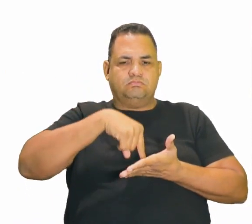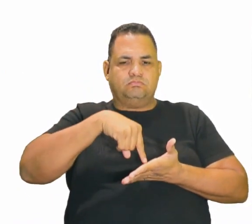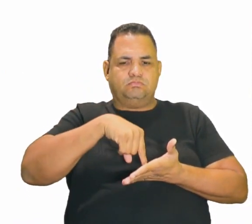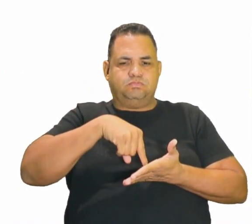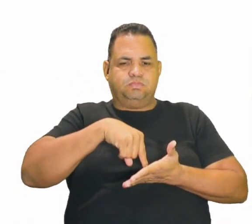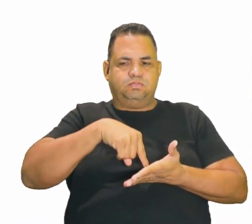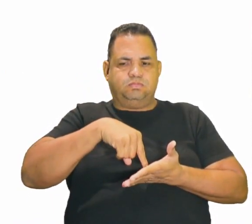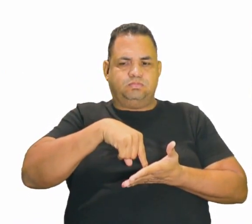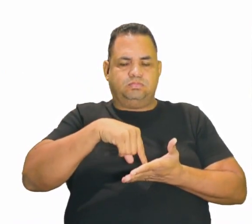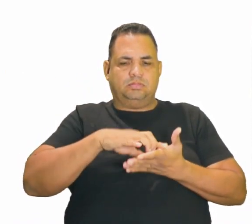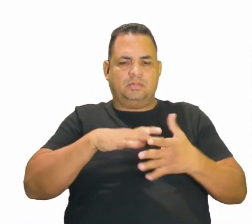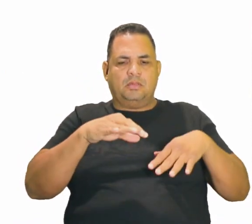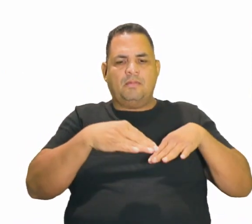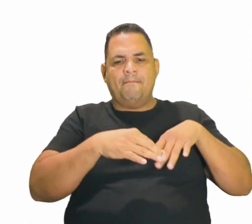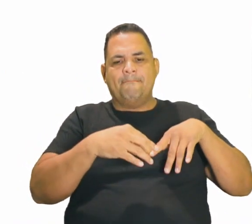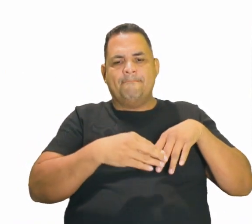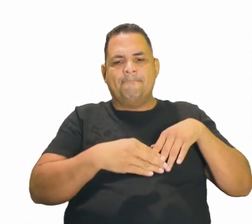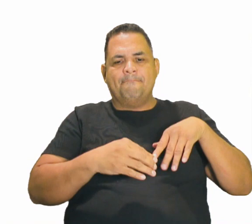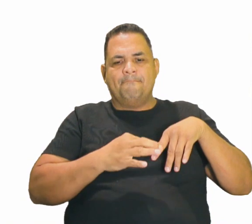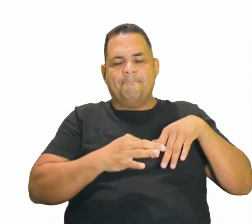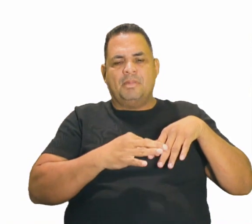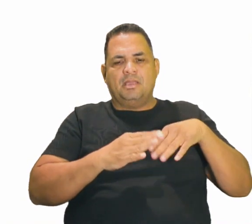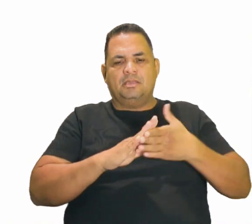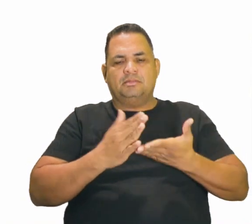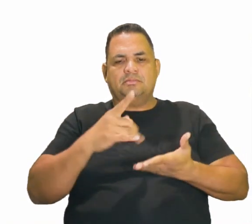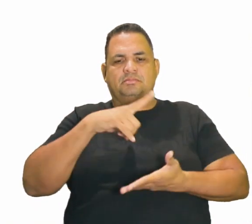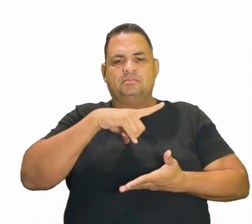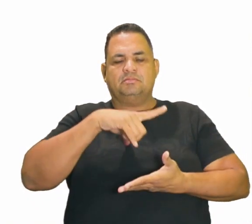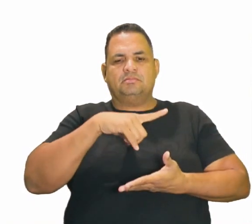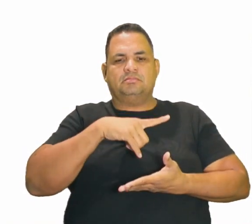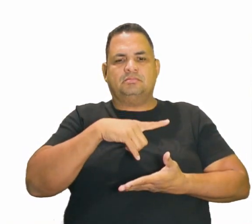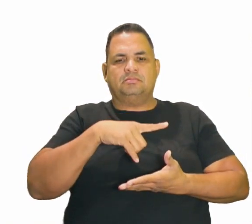juntas do pé mas enfim é é